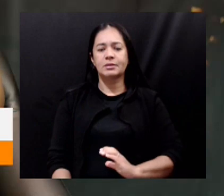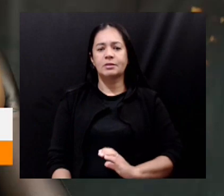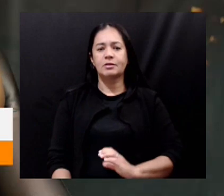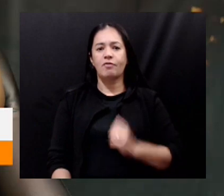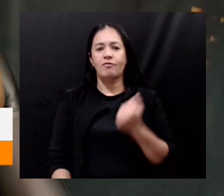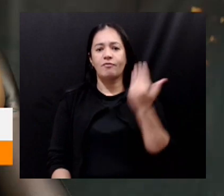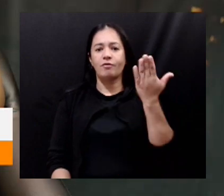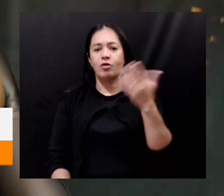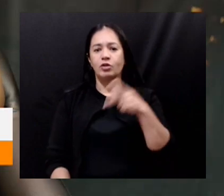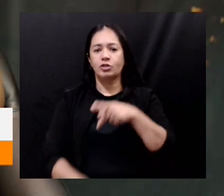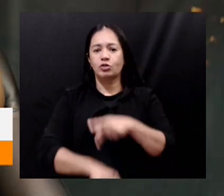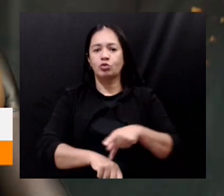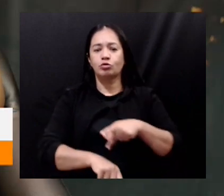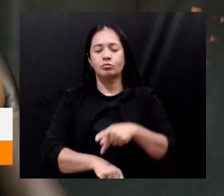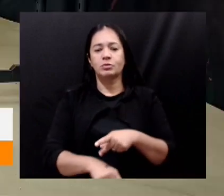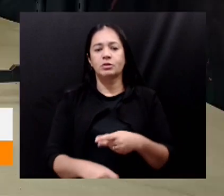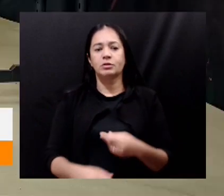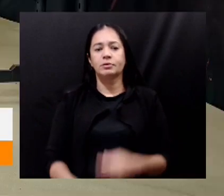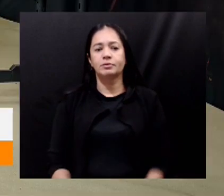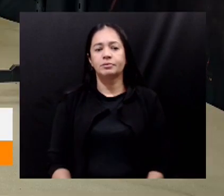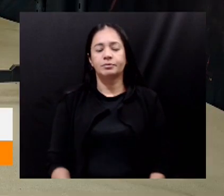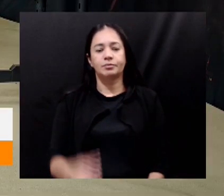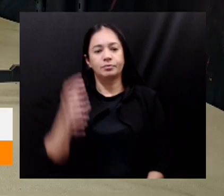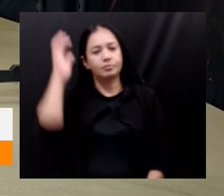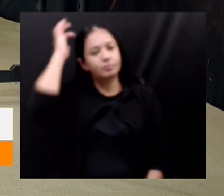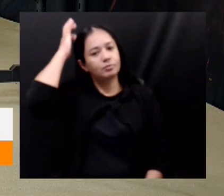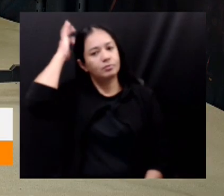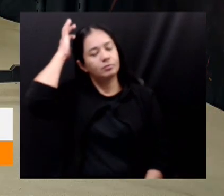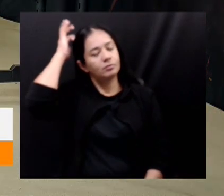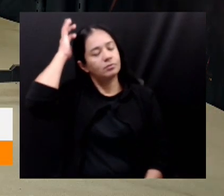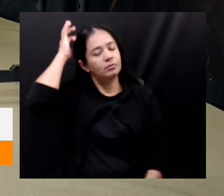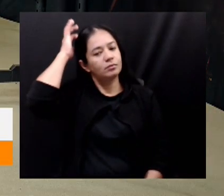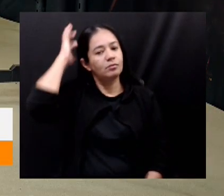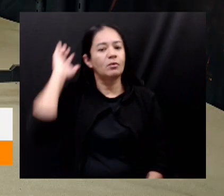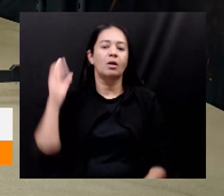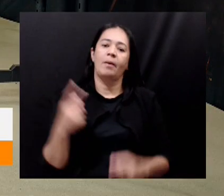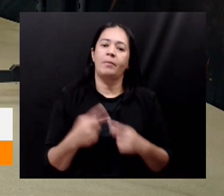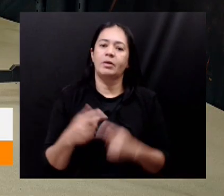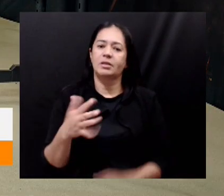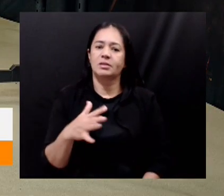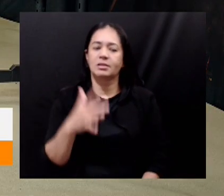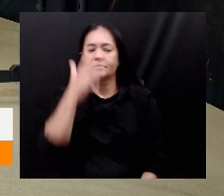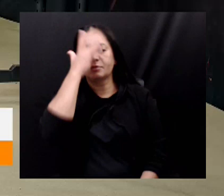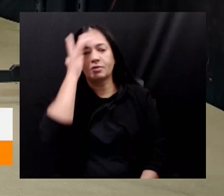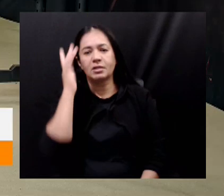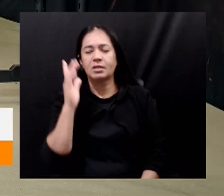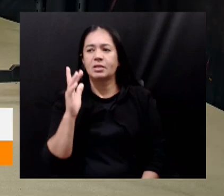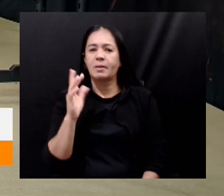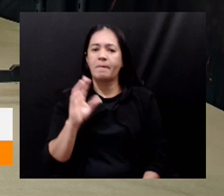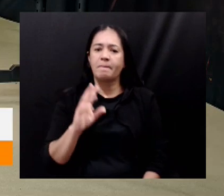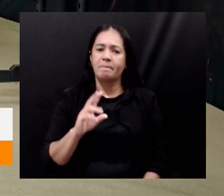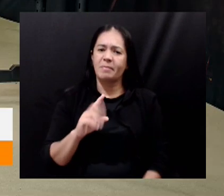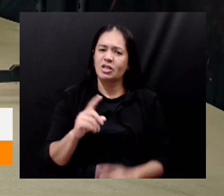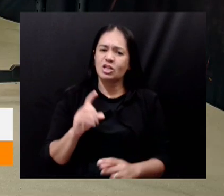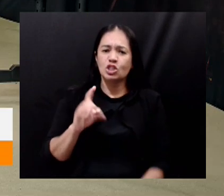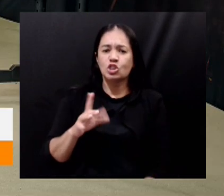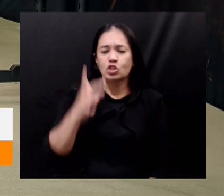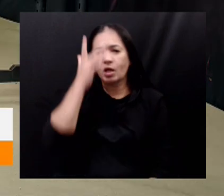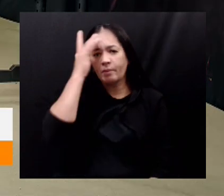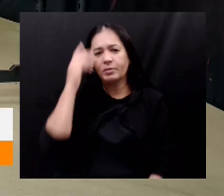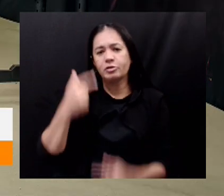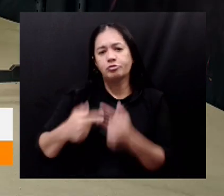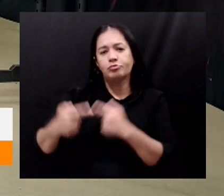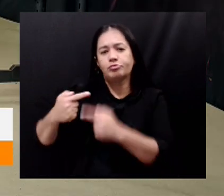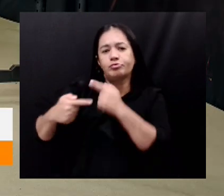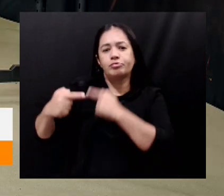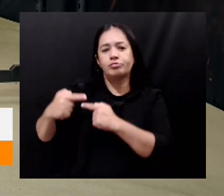Eu pergunto para o Ricardo, né, porque às vezes as pessoas falam assim: "Poxa vida, mas só quem tem, né, descendentes e tal". Existe uma